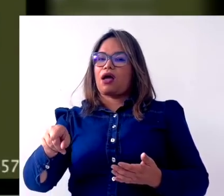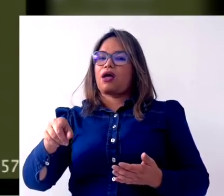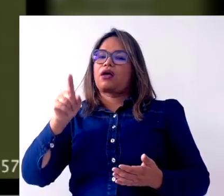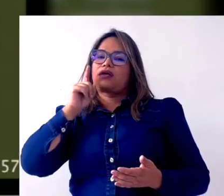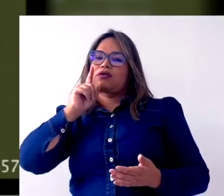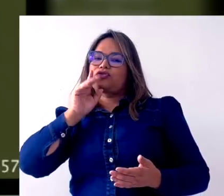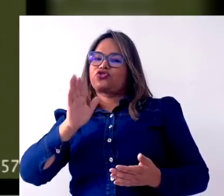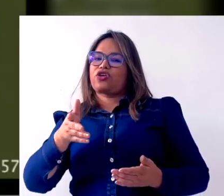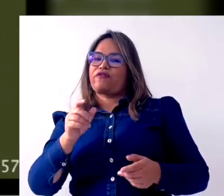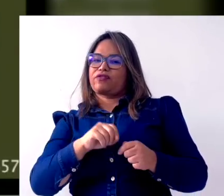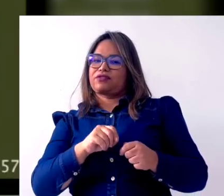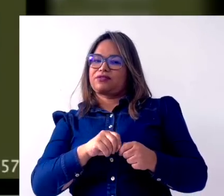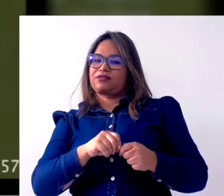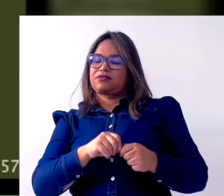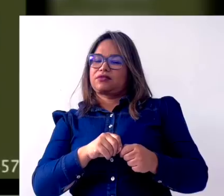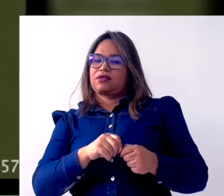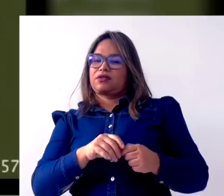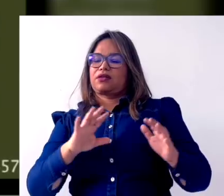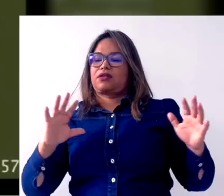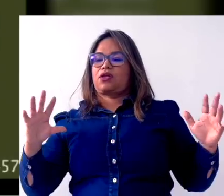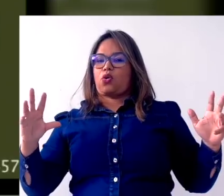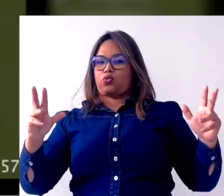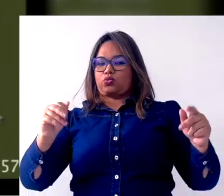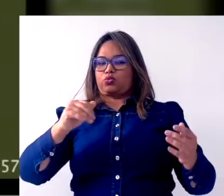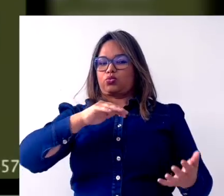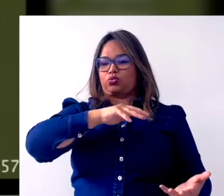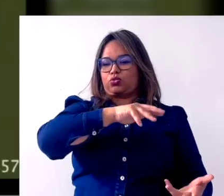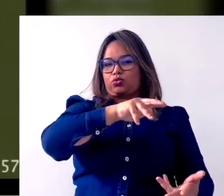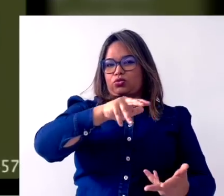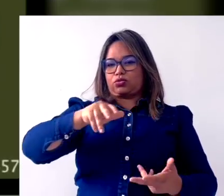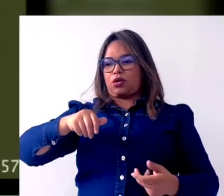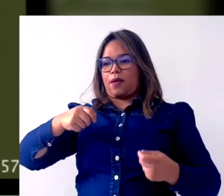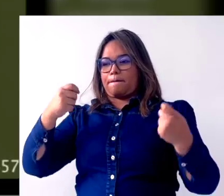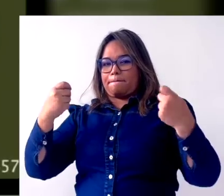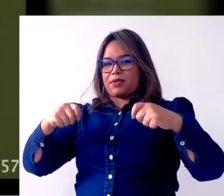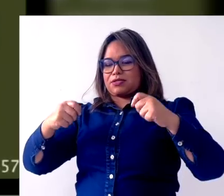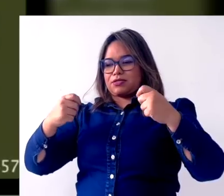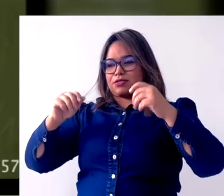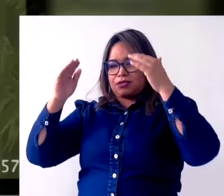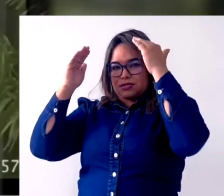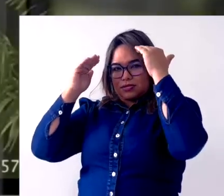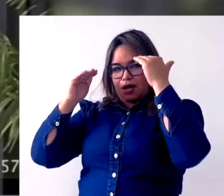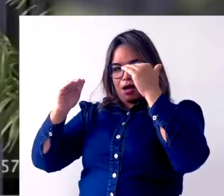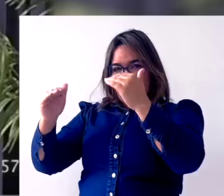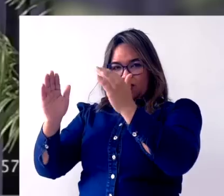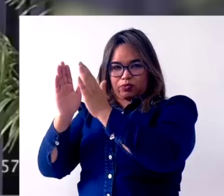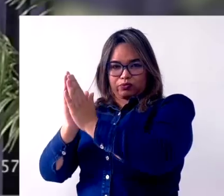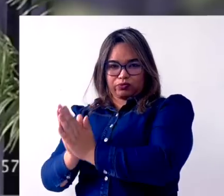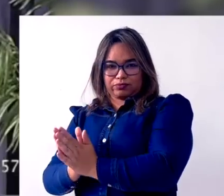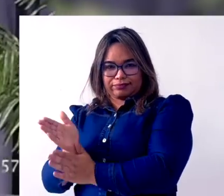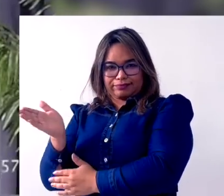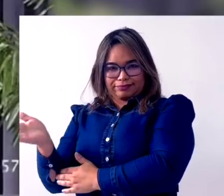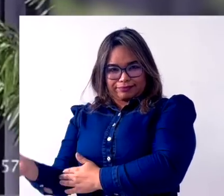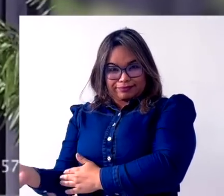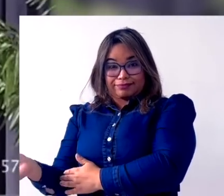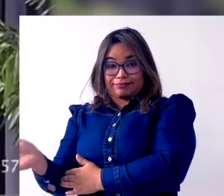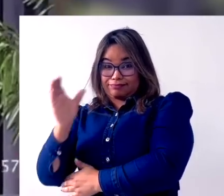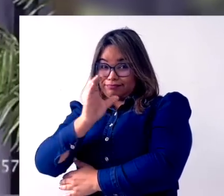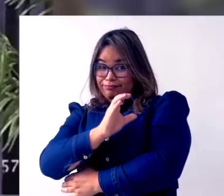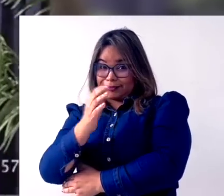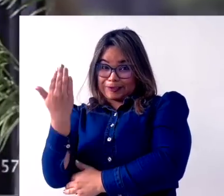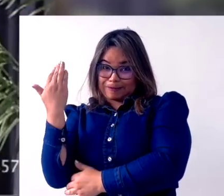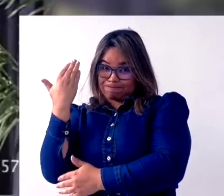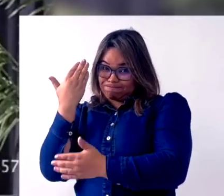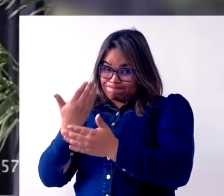dizendo àqueles que habitam sobre a terra que eles devem fazer uma imagem à besta que tinha sido ferida pela espada e